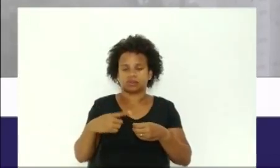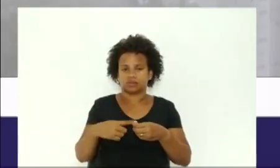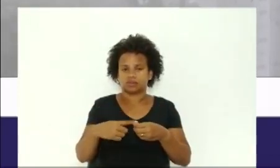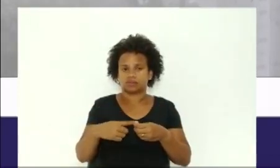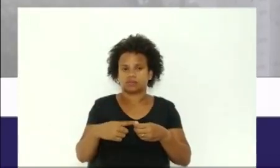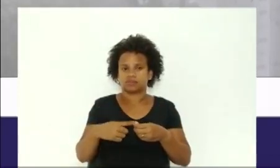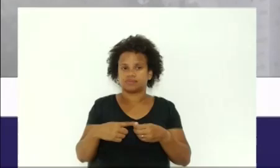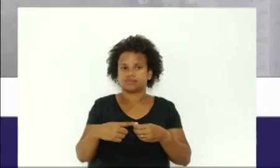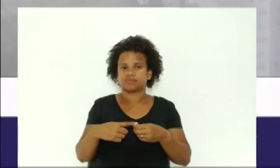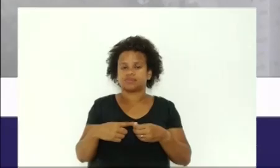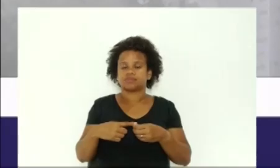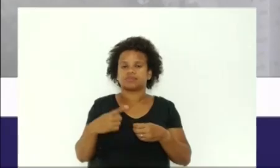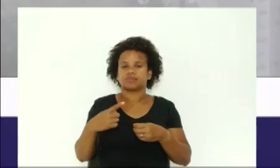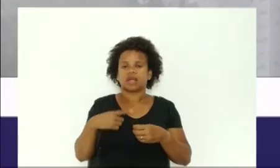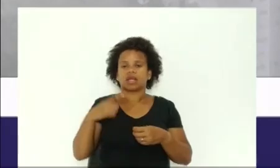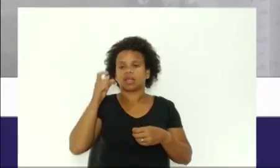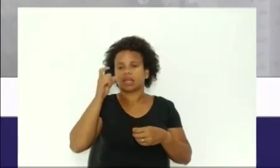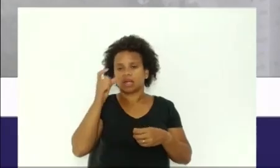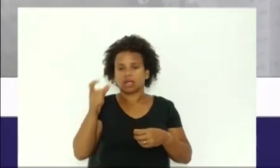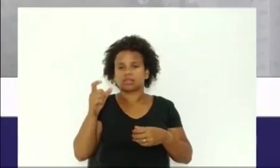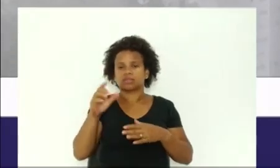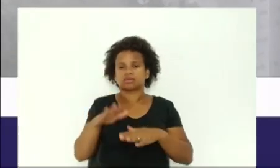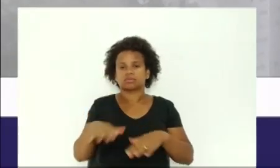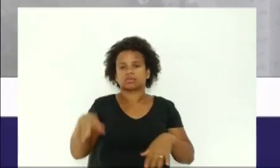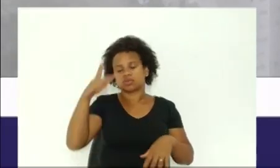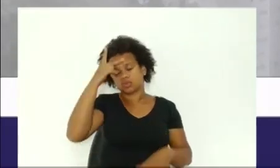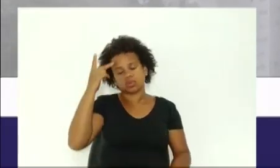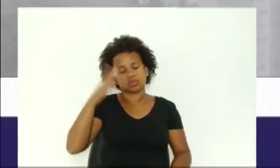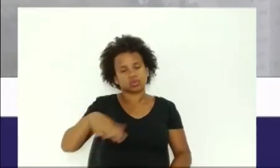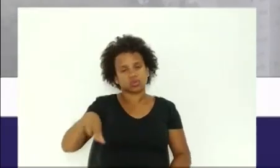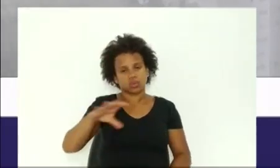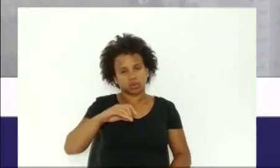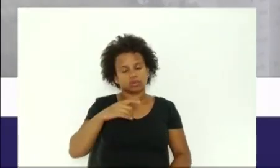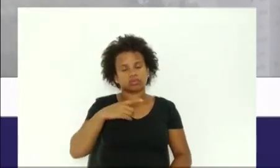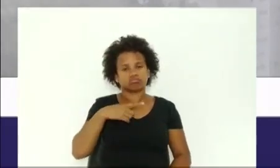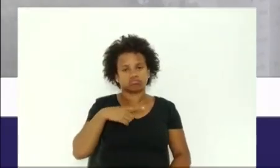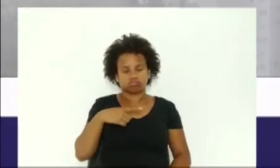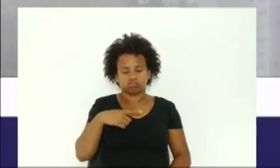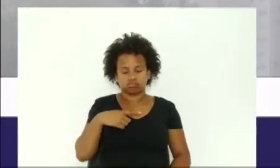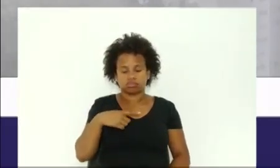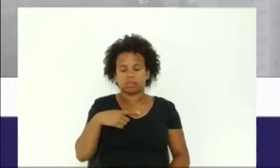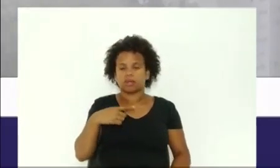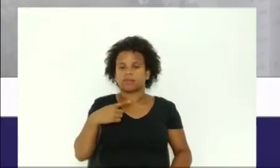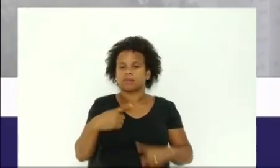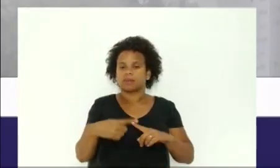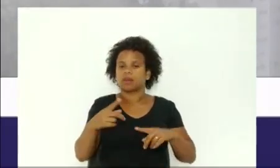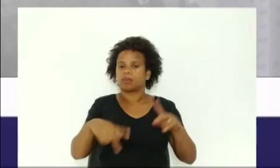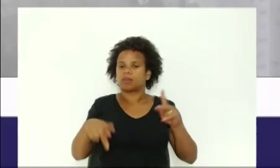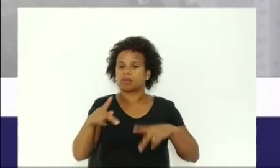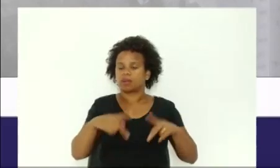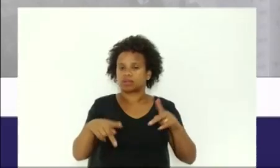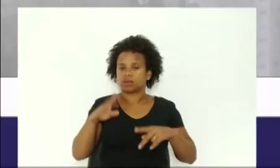atende ao interesse público, uma vez que a população, em especial os moradores